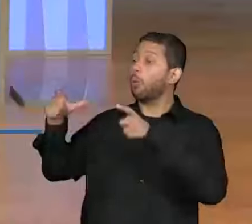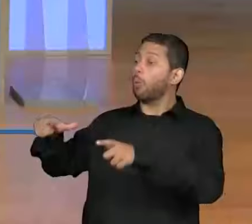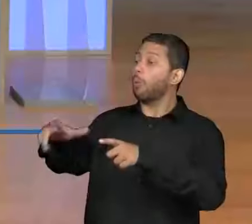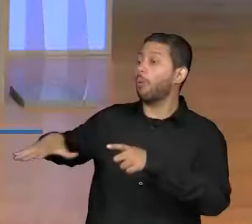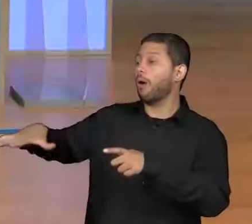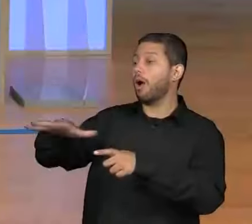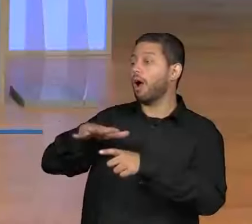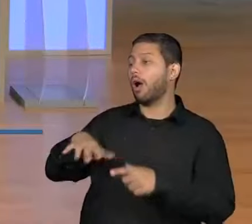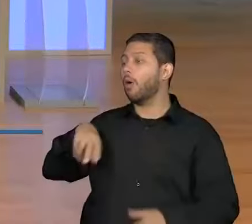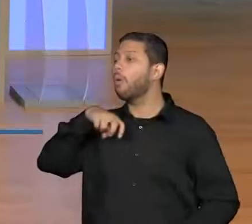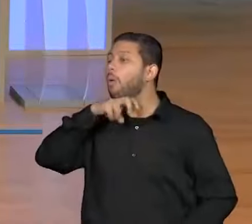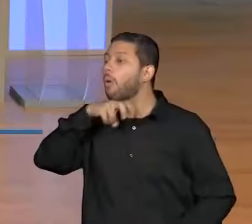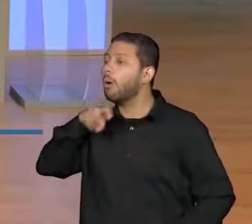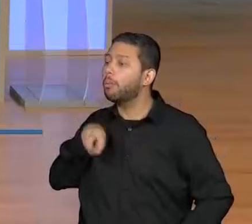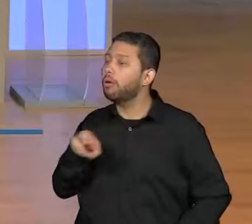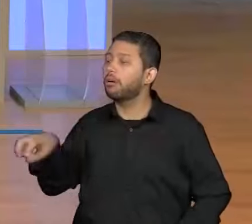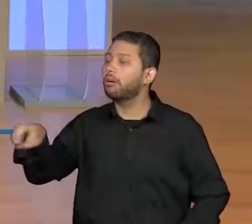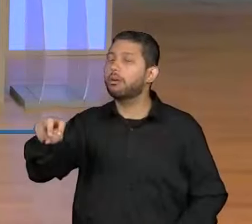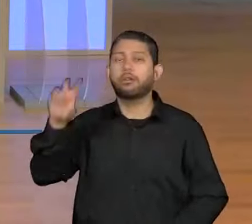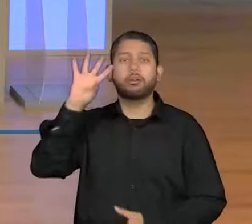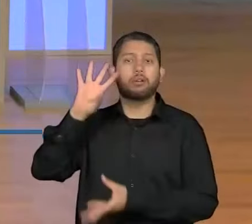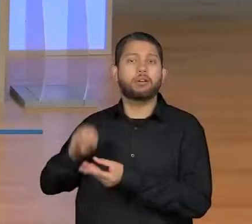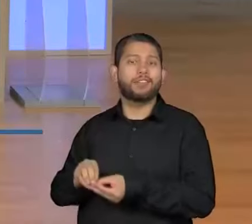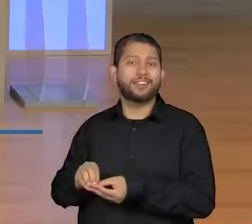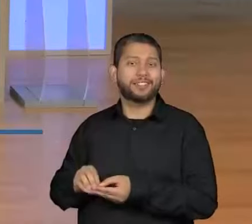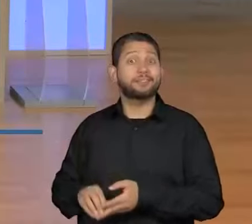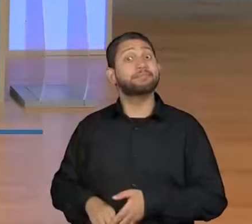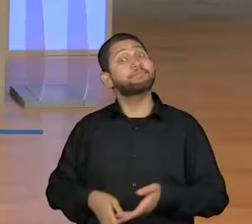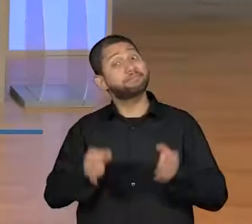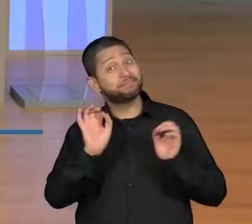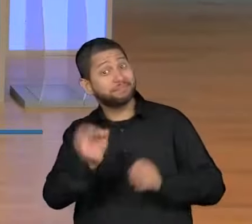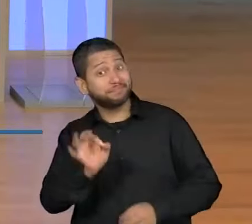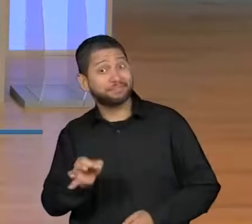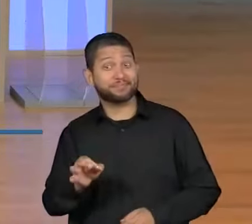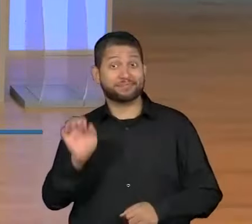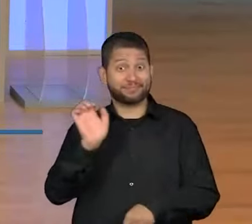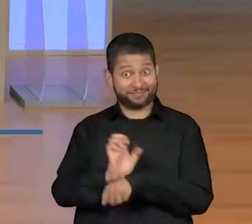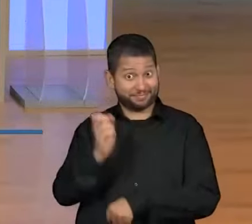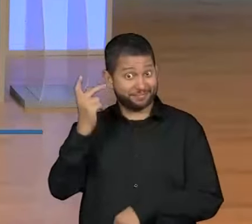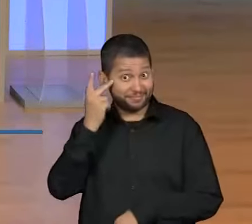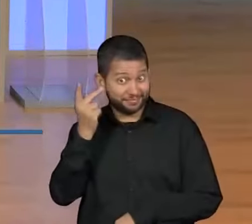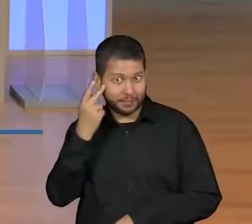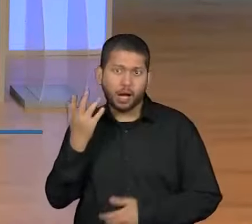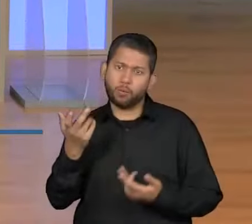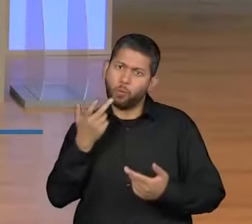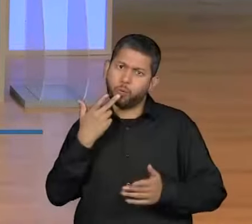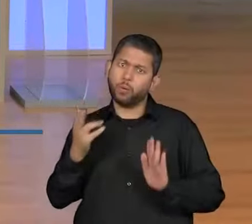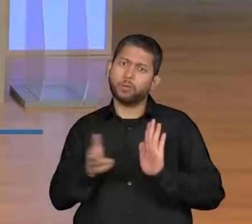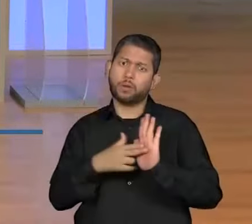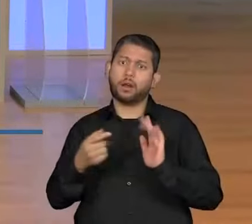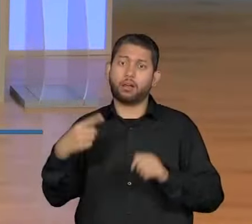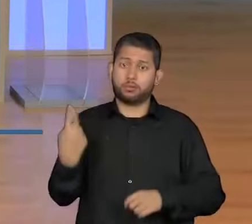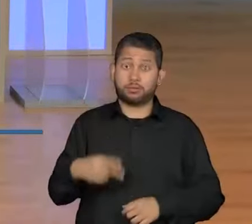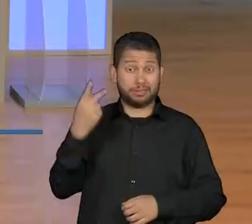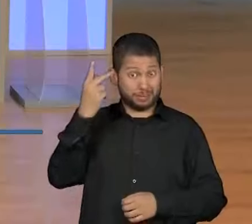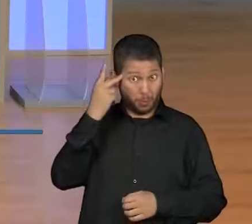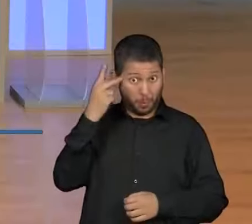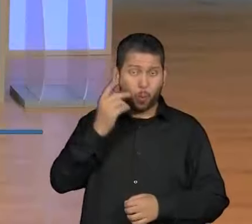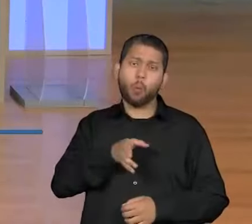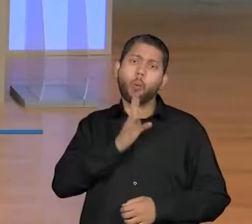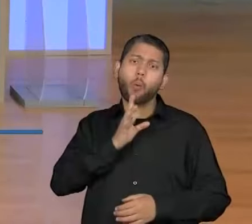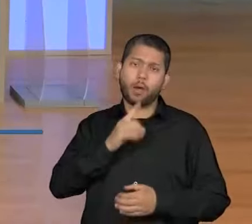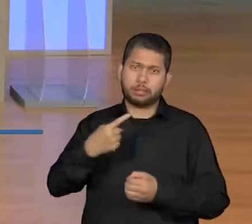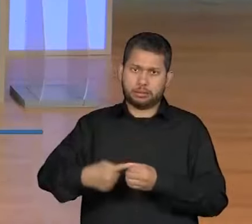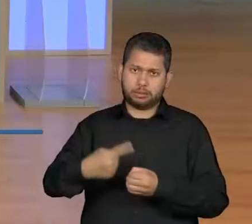Mas essa é uma característica bem marcante também do estado de São Paulo como um todo. E aqui eu posso falar da cidade de São Paulo, que eu conheço